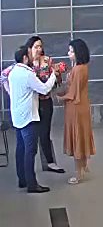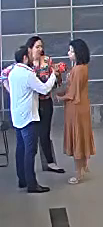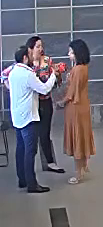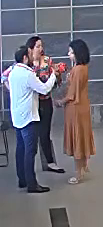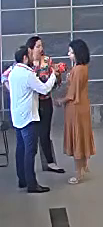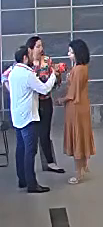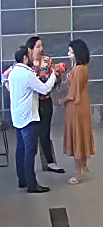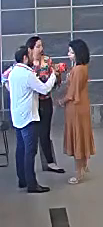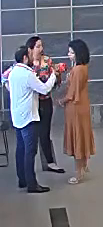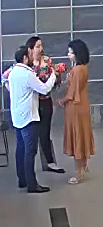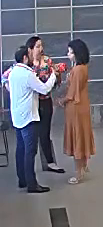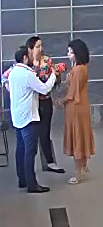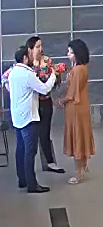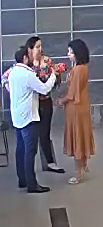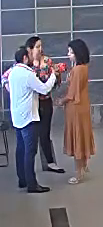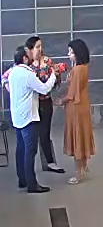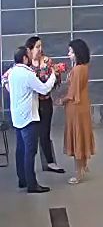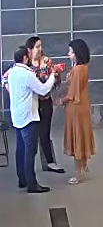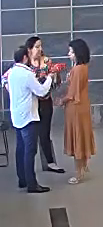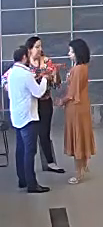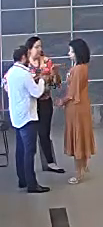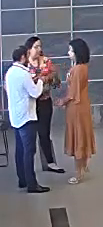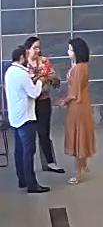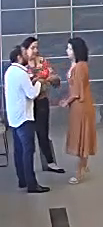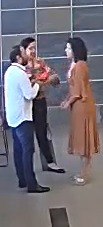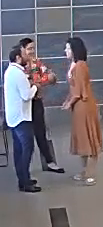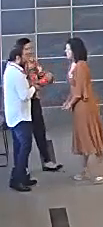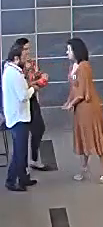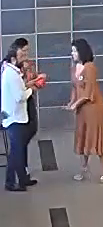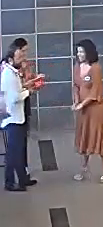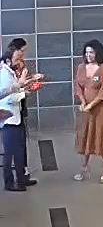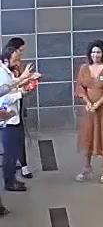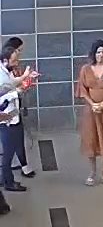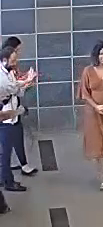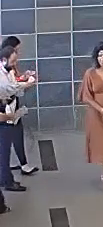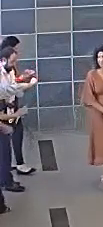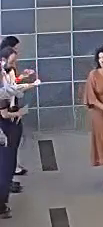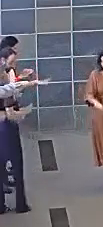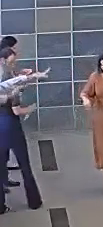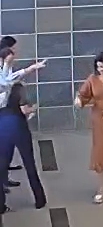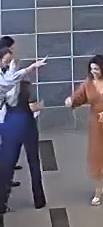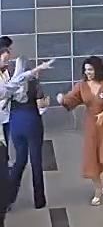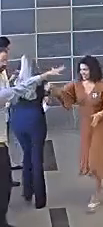da Denise, que disse que o deficiente, se vai para um show, vai na consulta, tem o